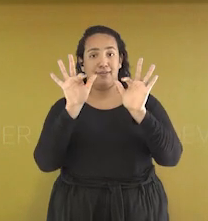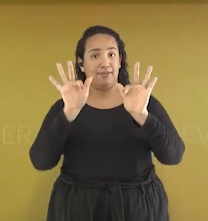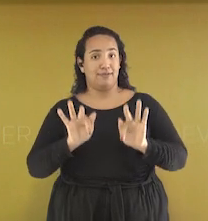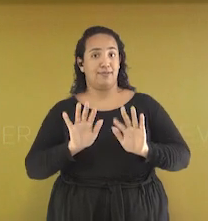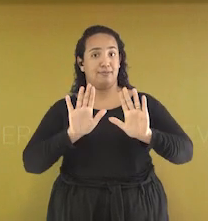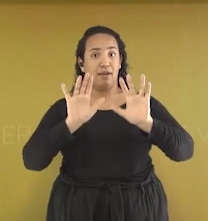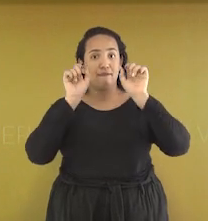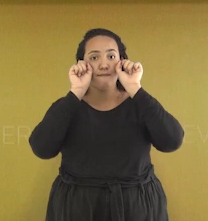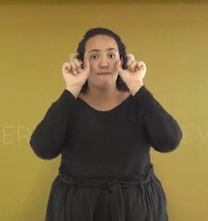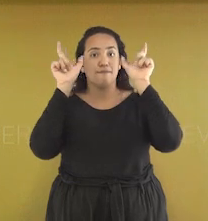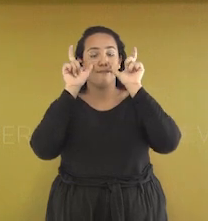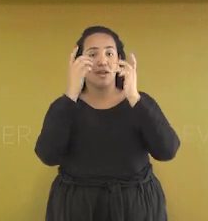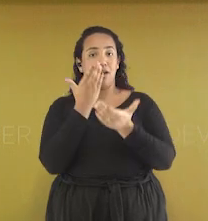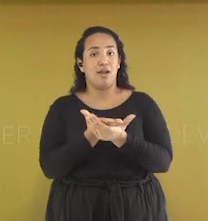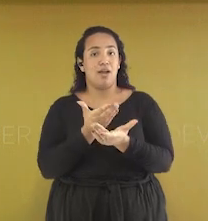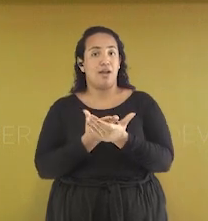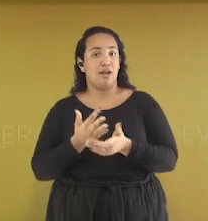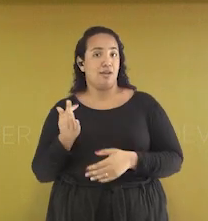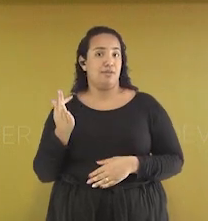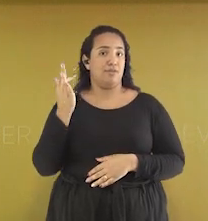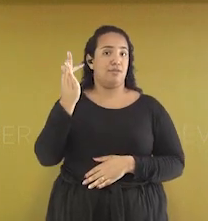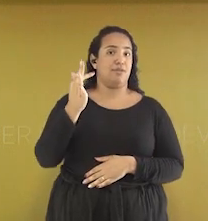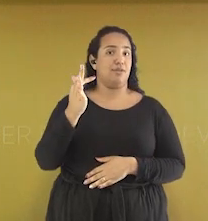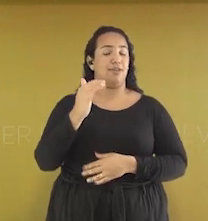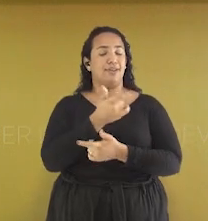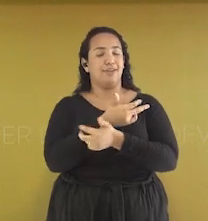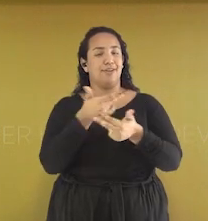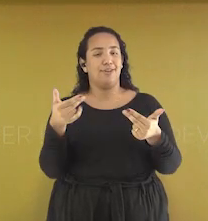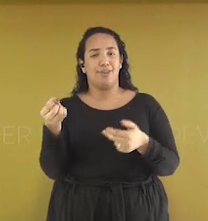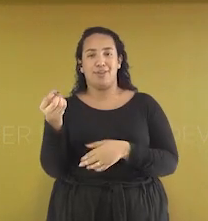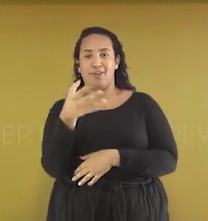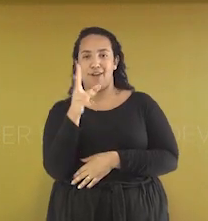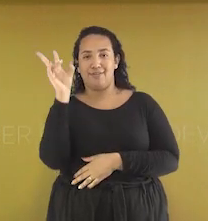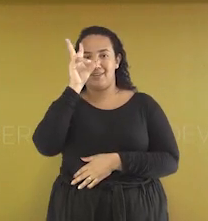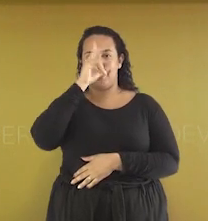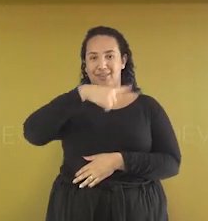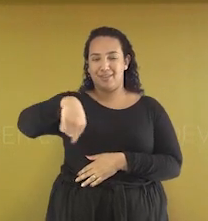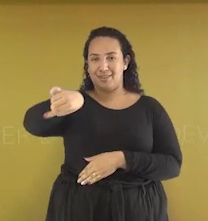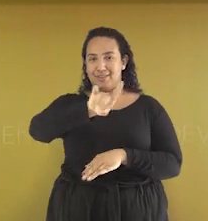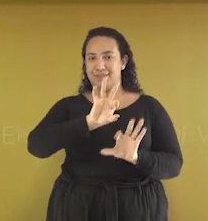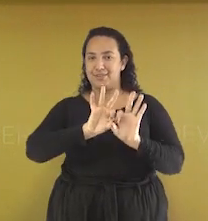chegou ao fim, mas fique ligado, porque na próxima aula tem